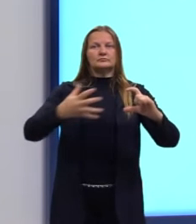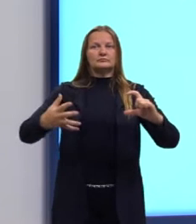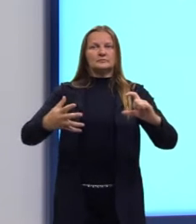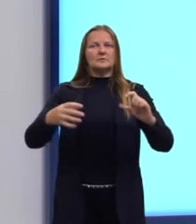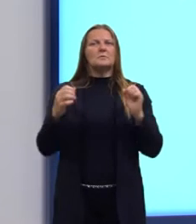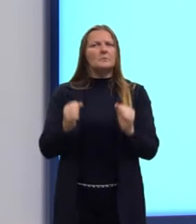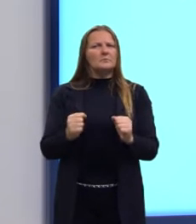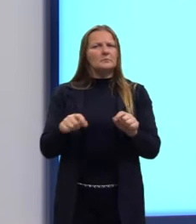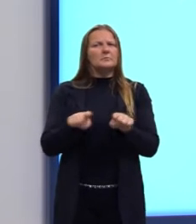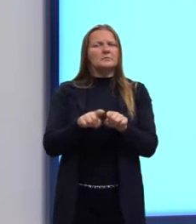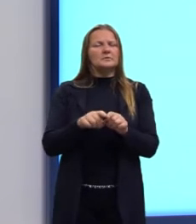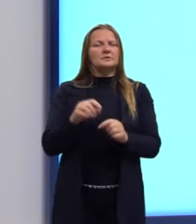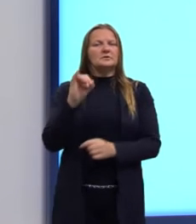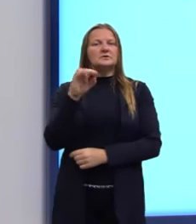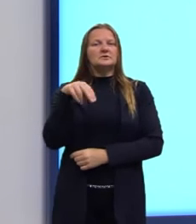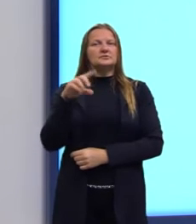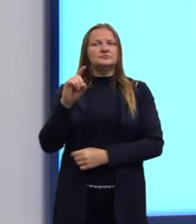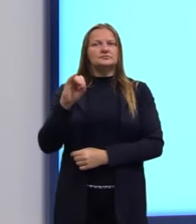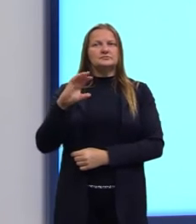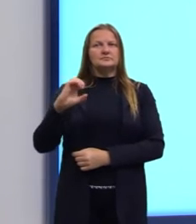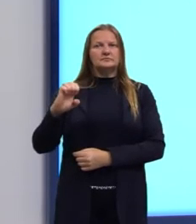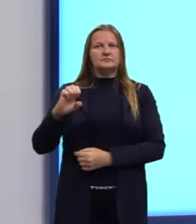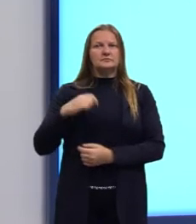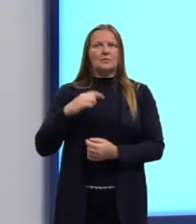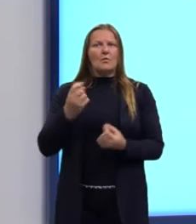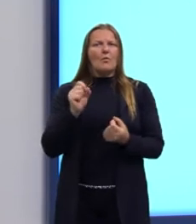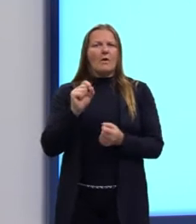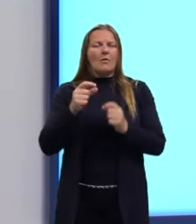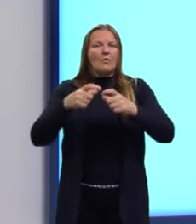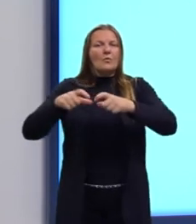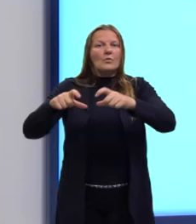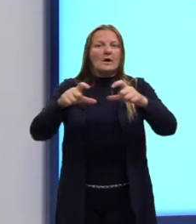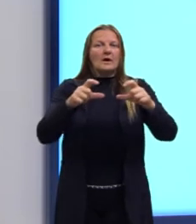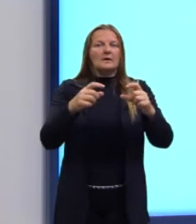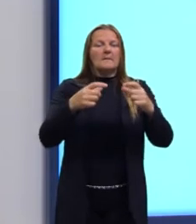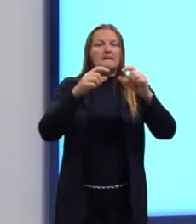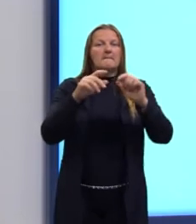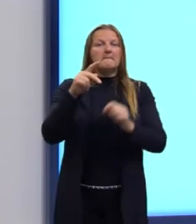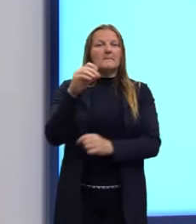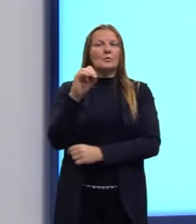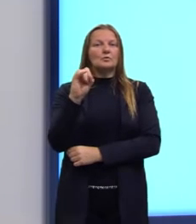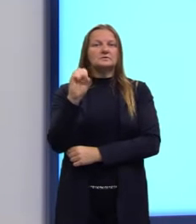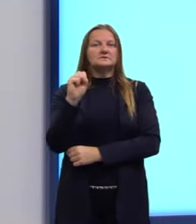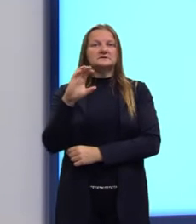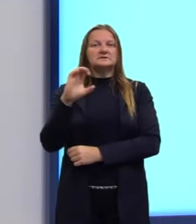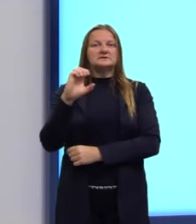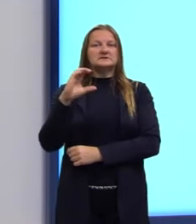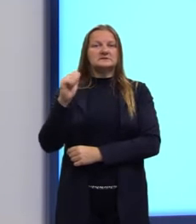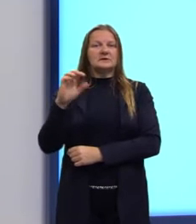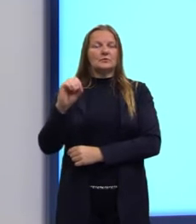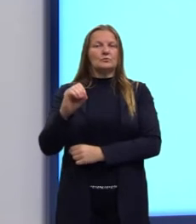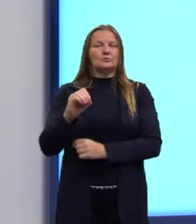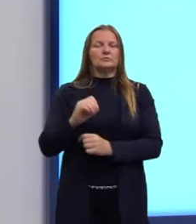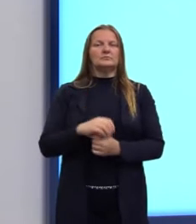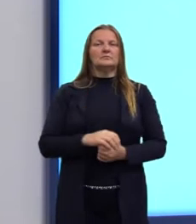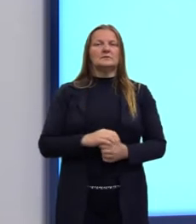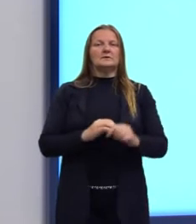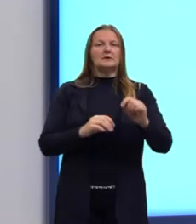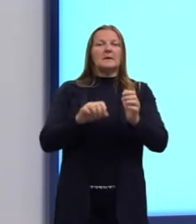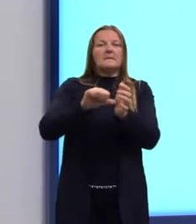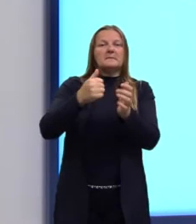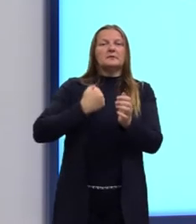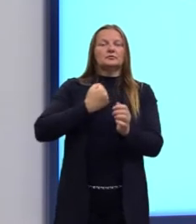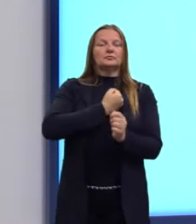possui o índice que indica a localização dele novamente sempre o primeiro número indica linha